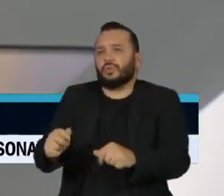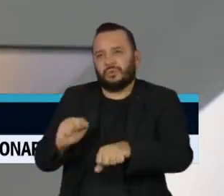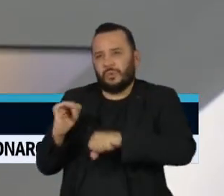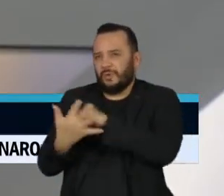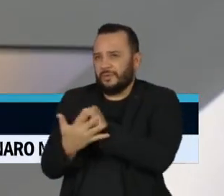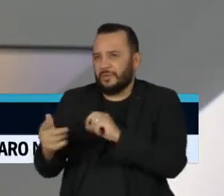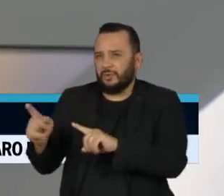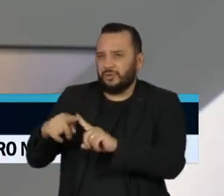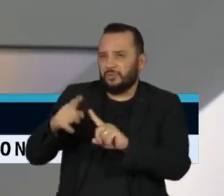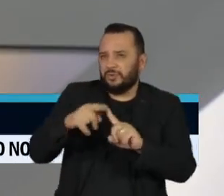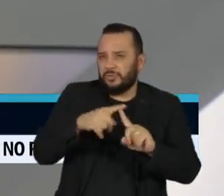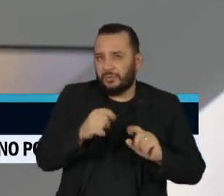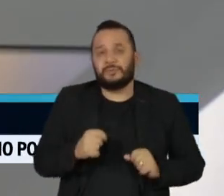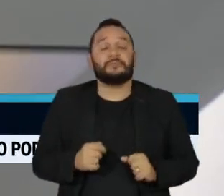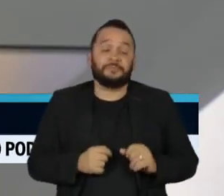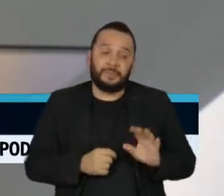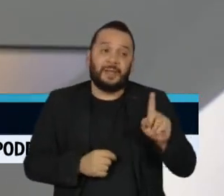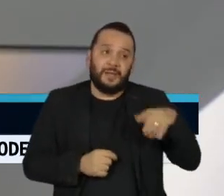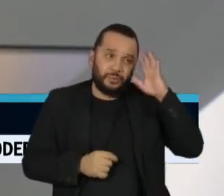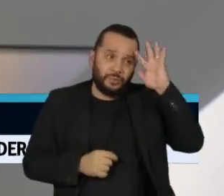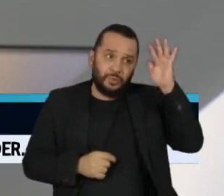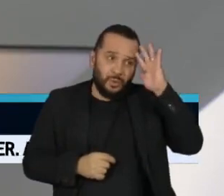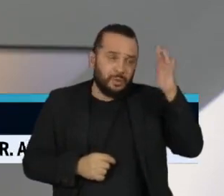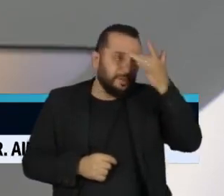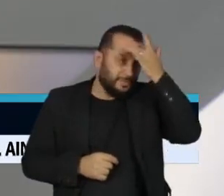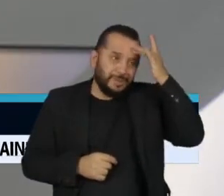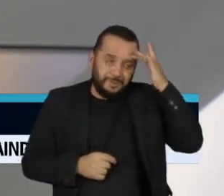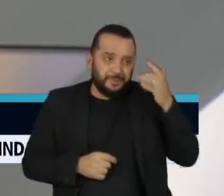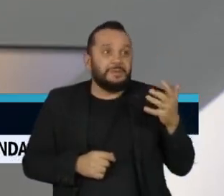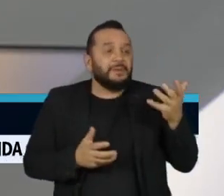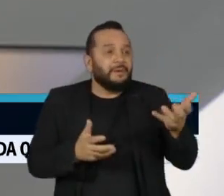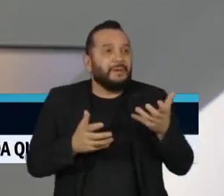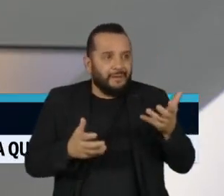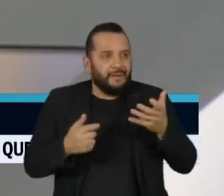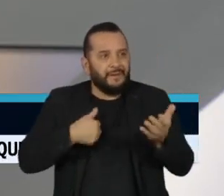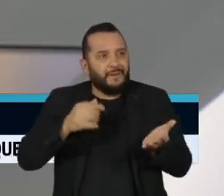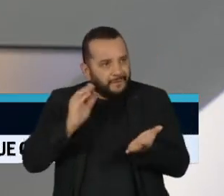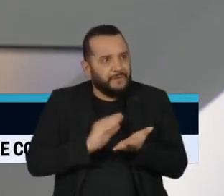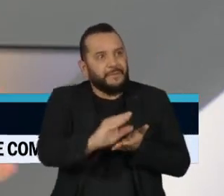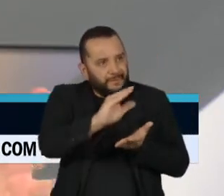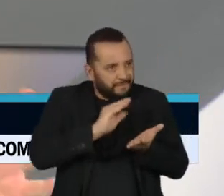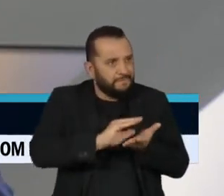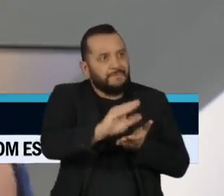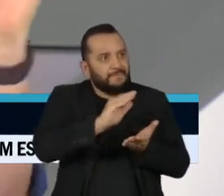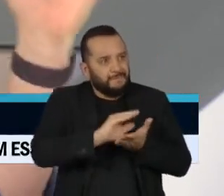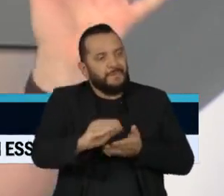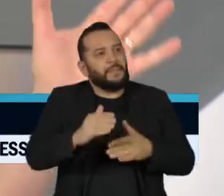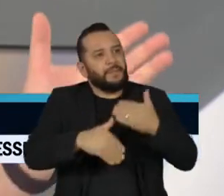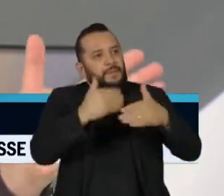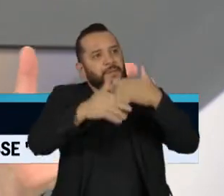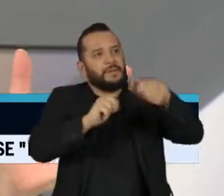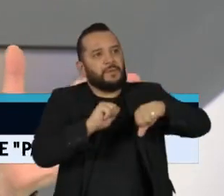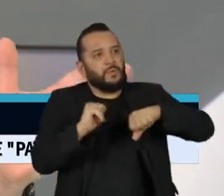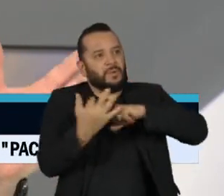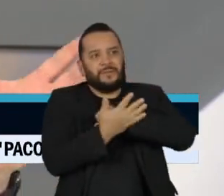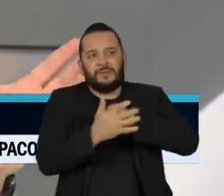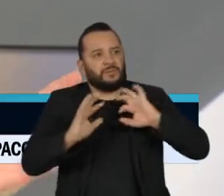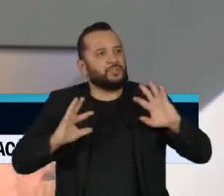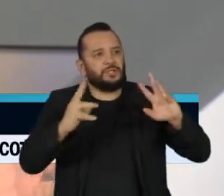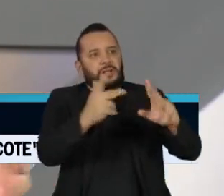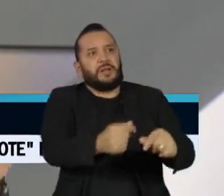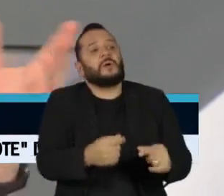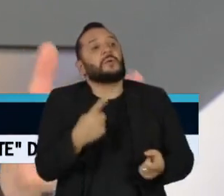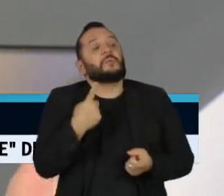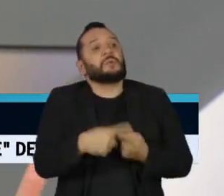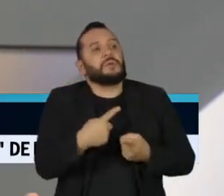O pessoal que trabalha com a SARS já pede por vacinas, pelo financiamento para o desenvolvimento de vacinas contra coronavírus em geral, porque o